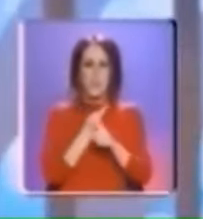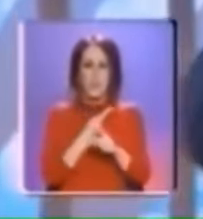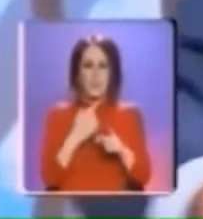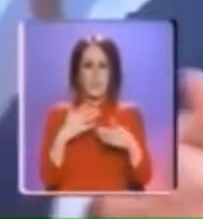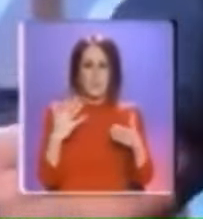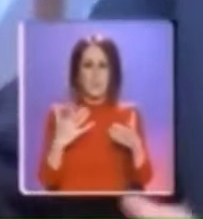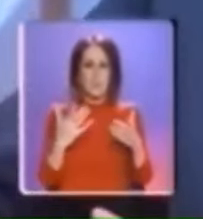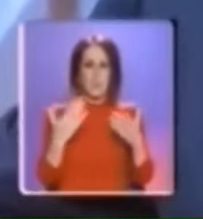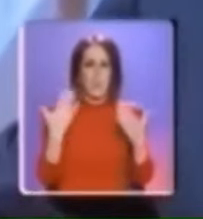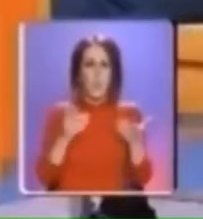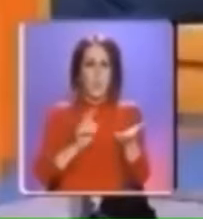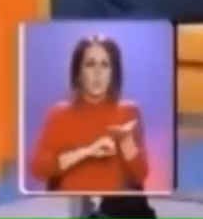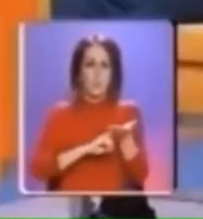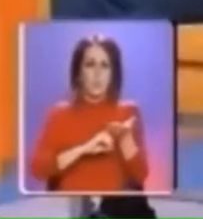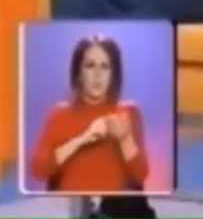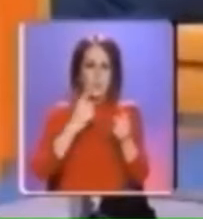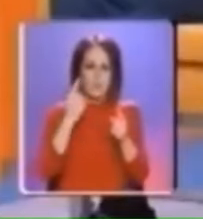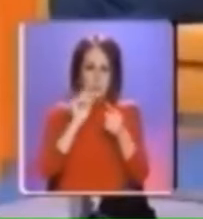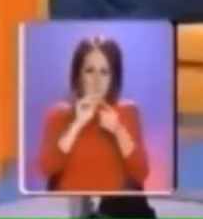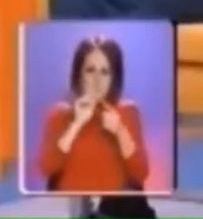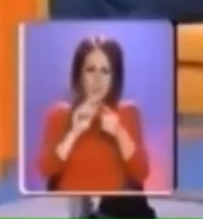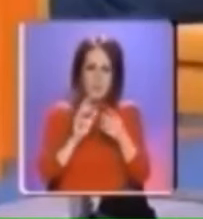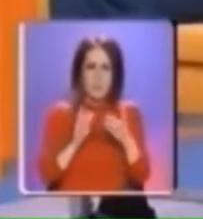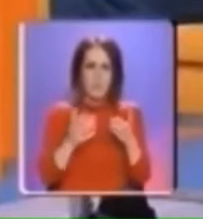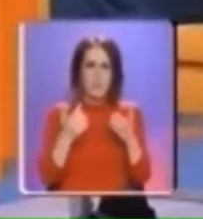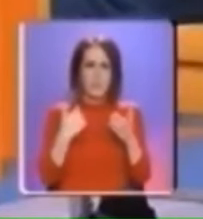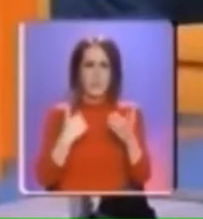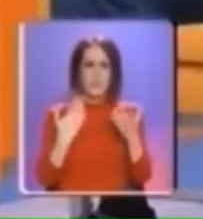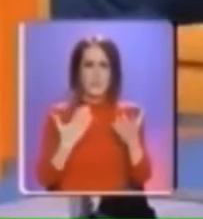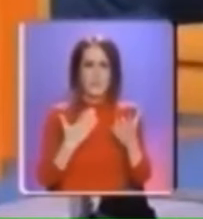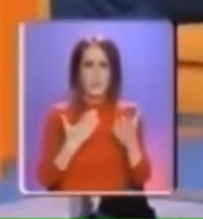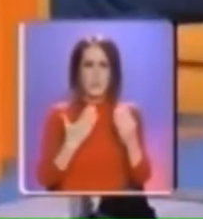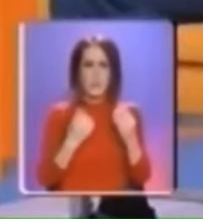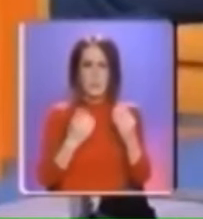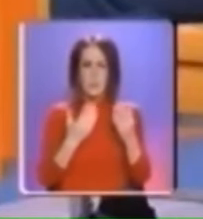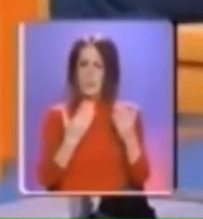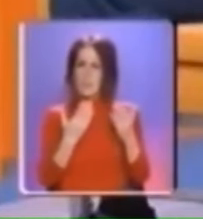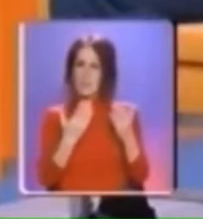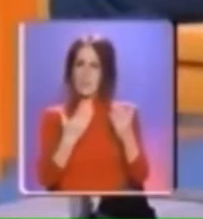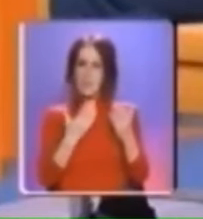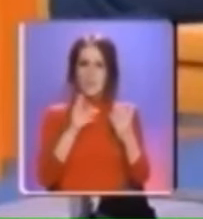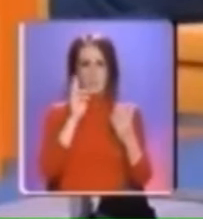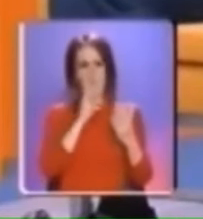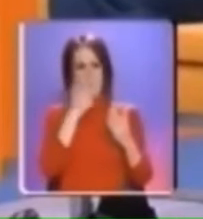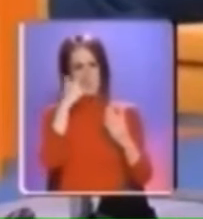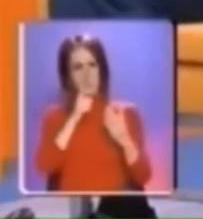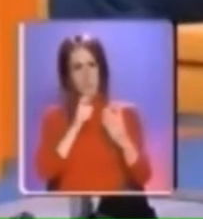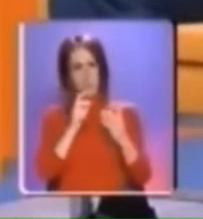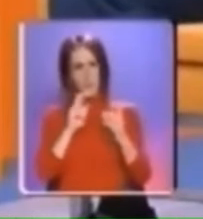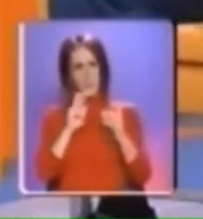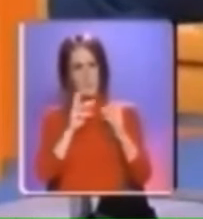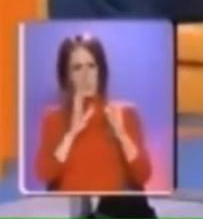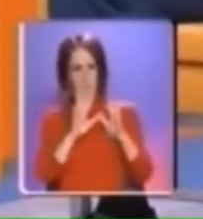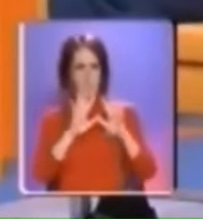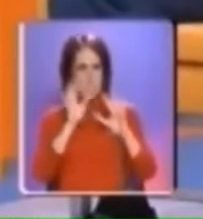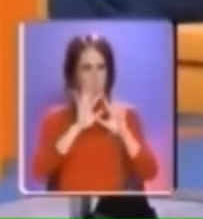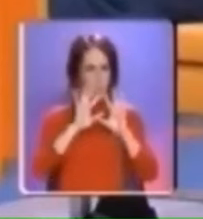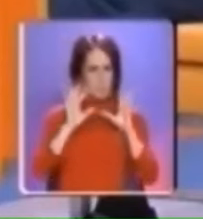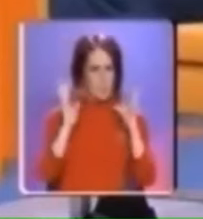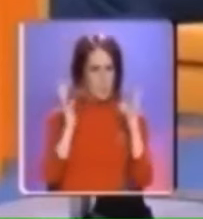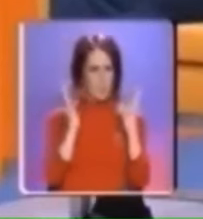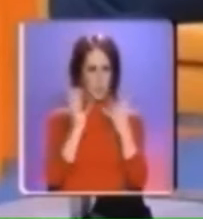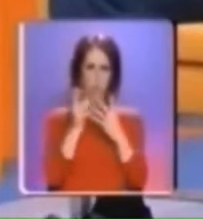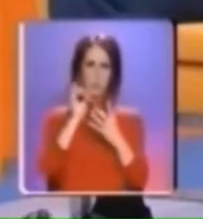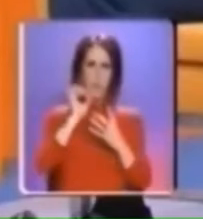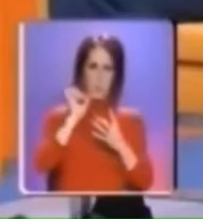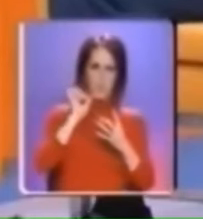a estabilizar a minha vida pessoal a minha vida profissional também até eh